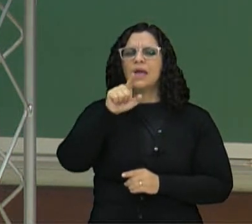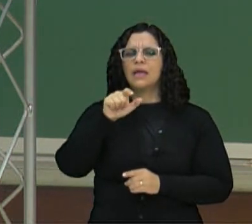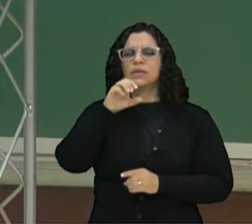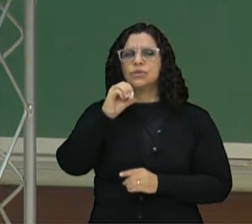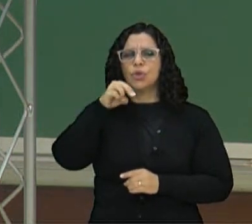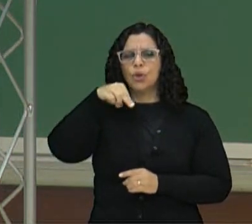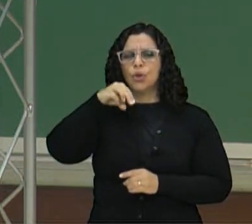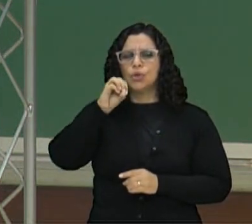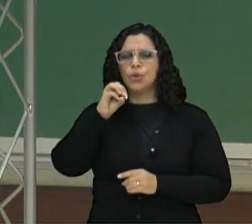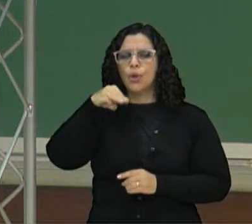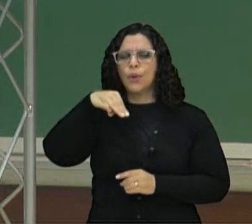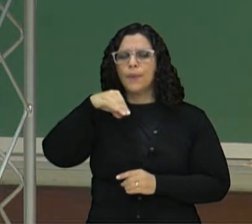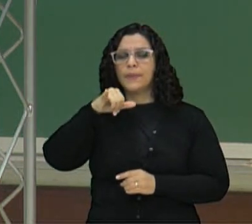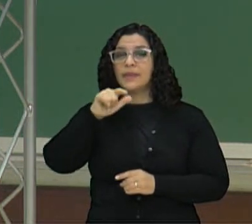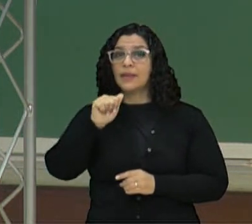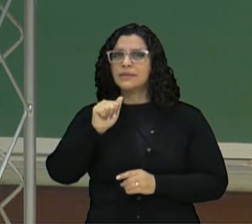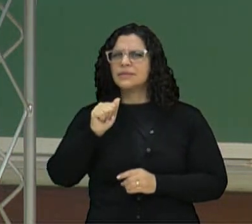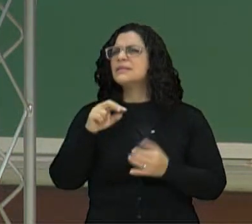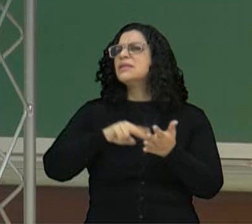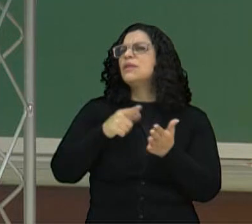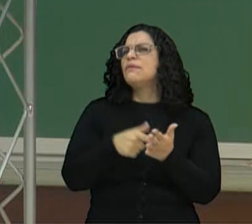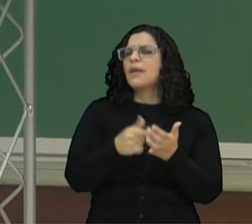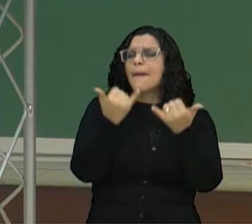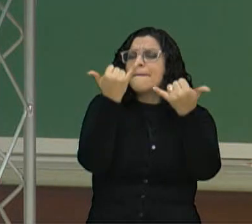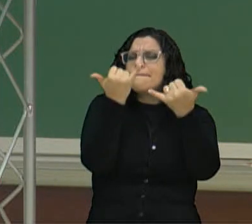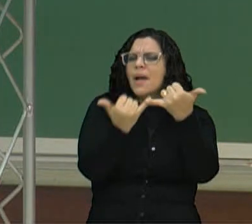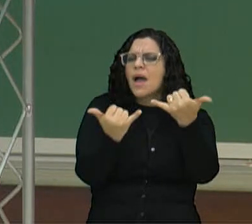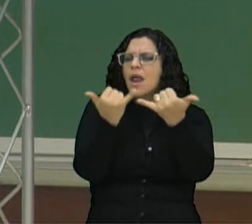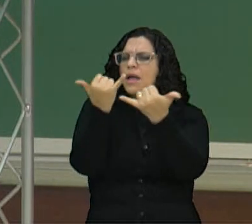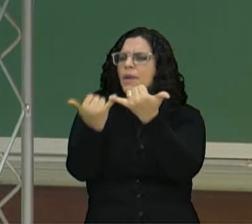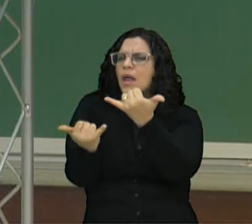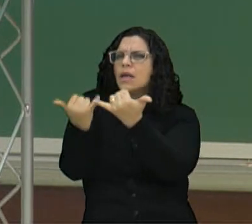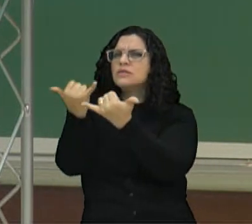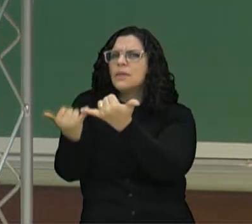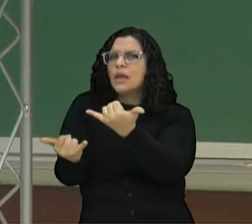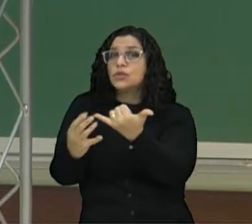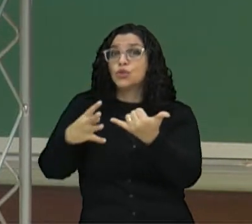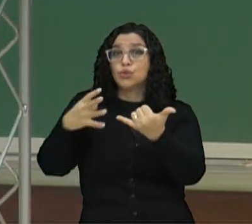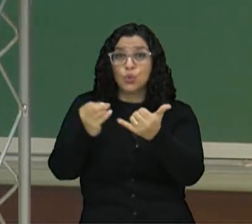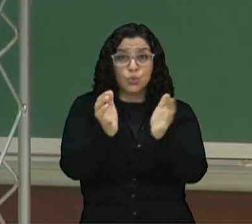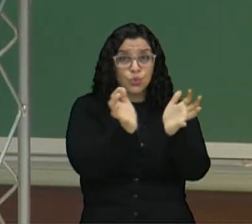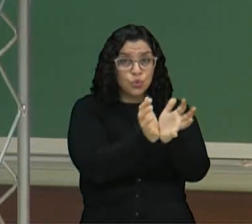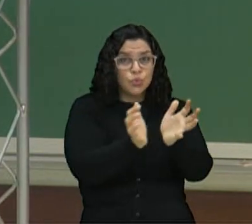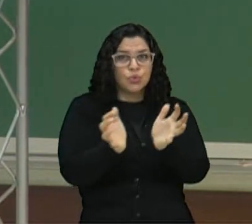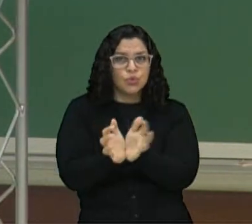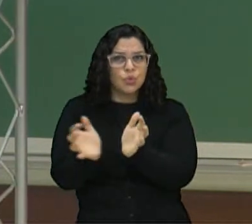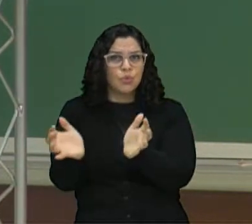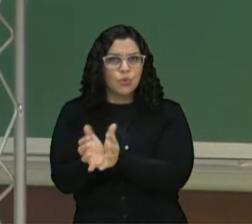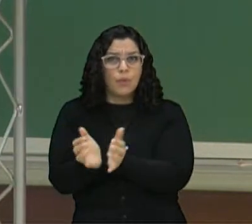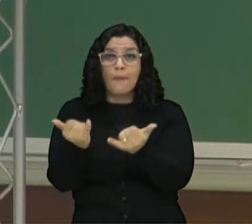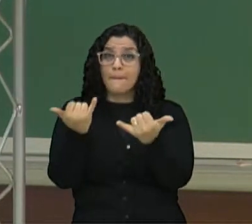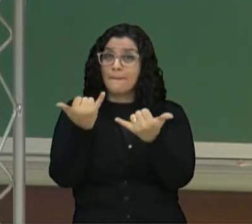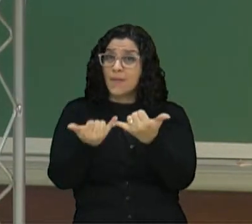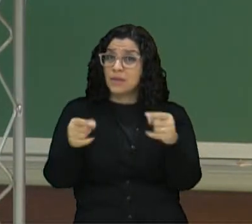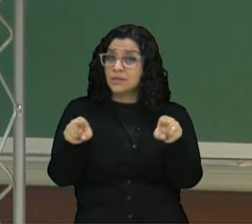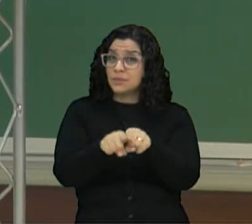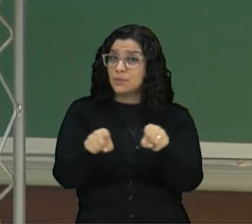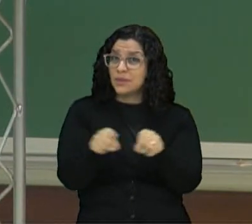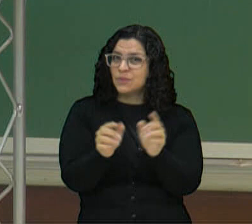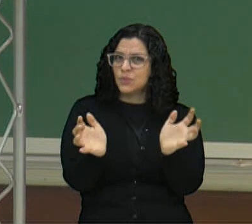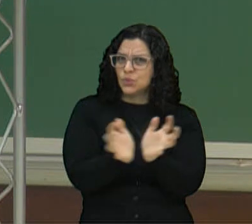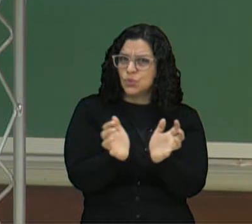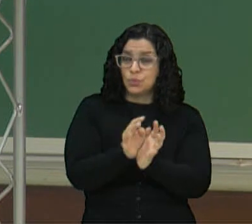taxonômicas compartilhadas que todas essas 4 espécies apresentam em comum. Então, o que eu fiz